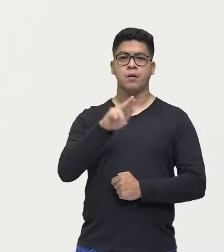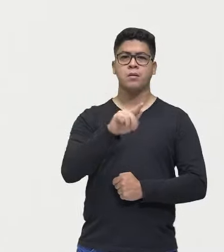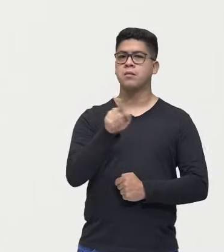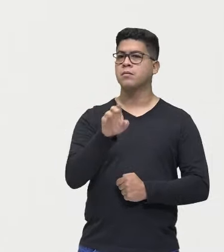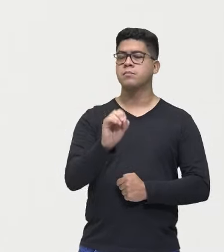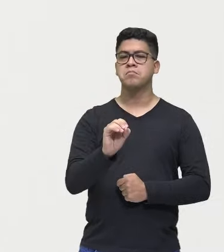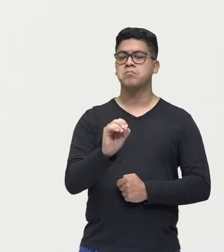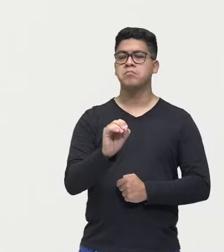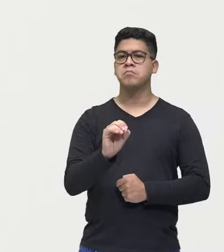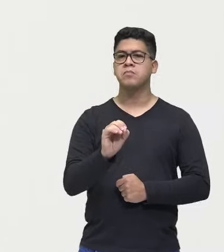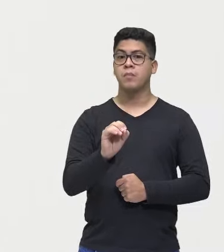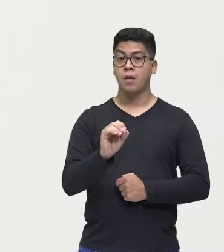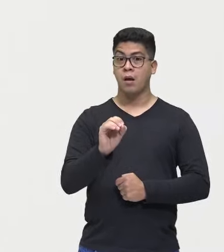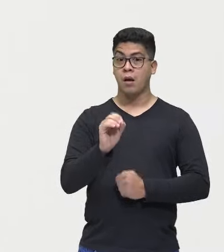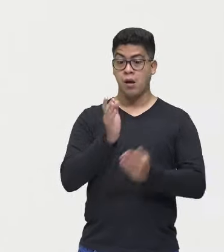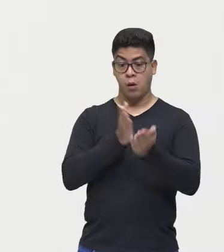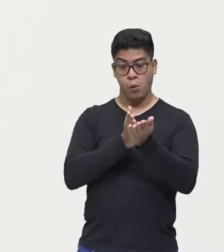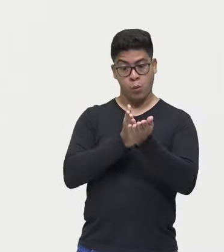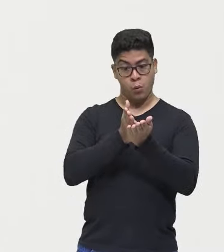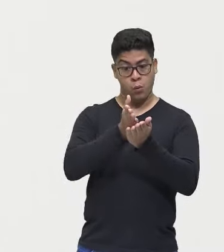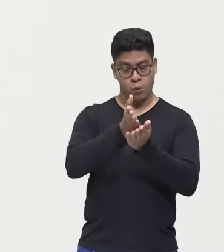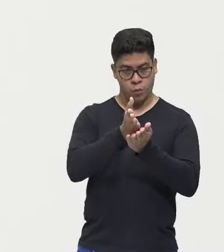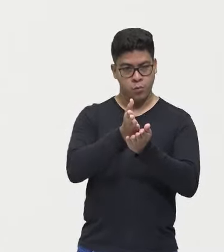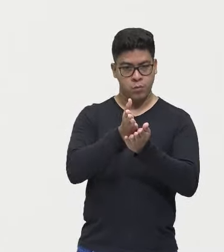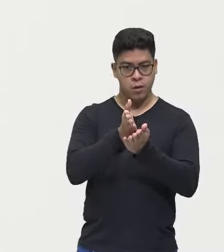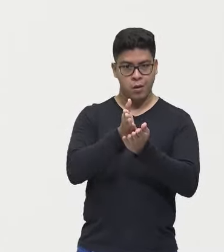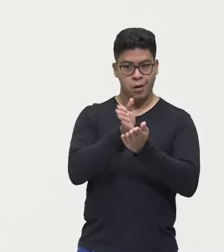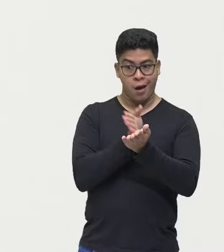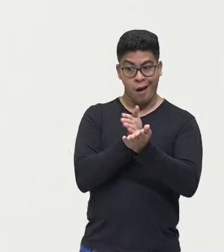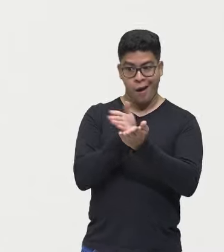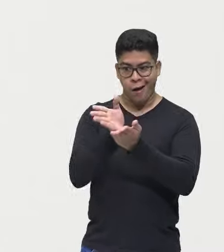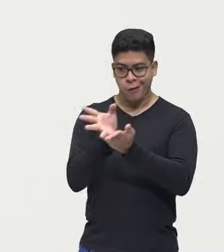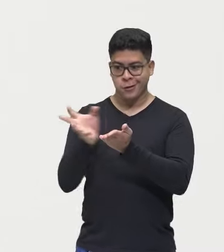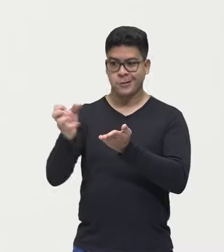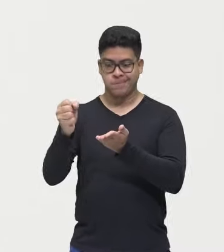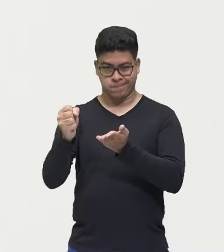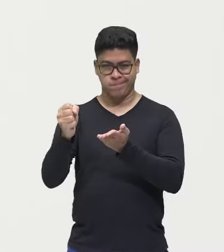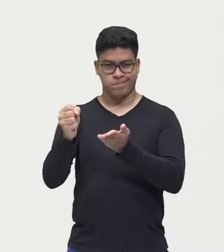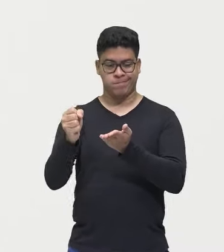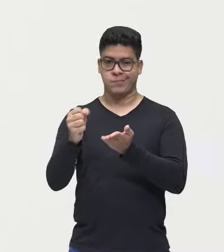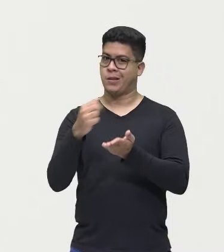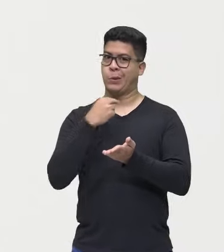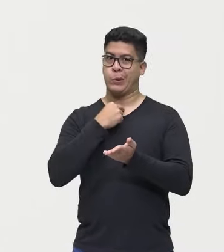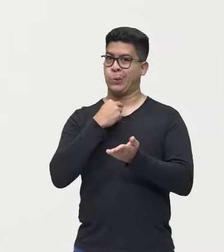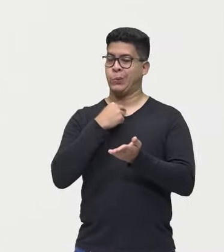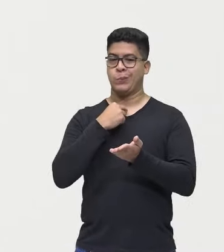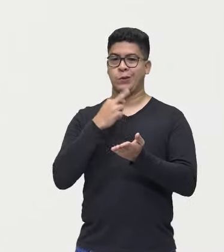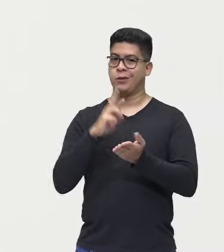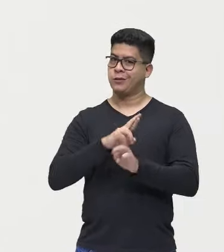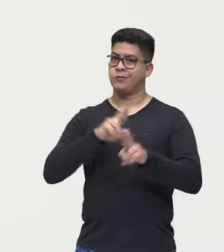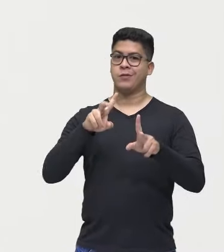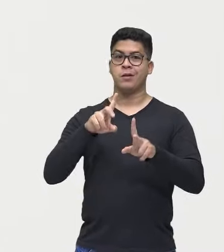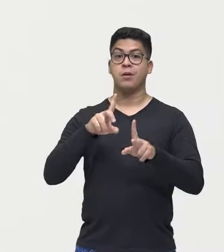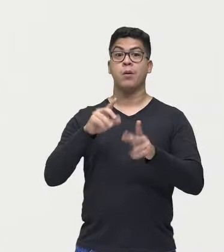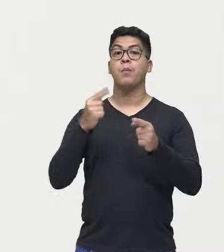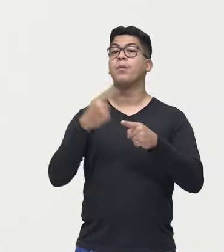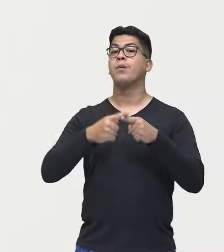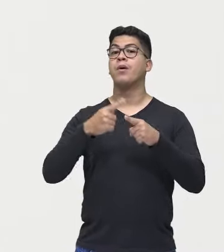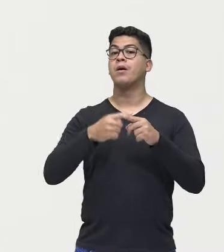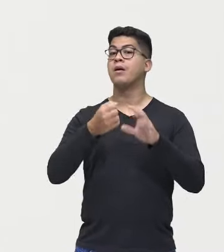frente e captura na diagonal. Então, esse não pode ser, porque está dizendo que ele se movimenta